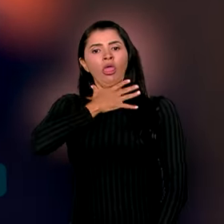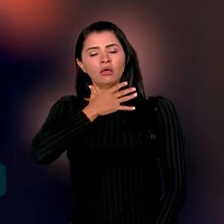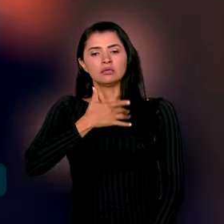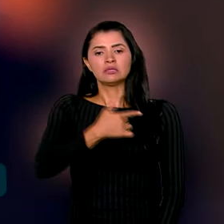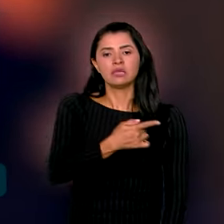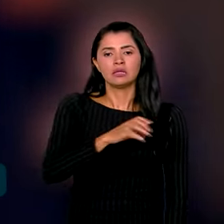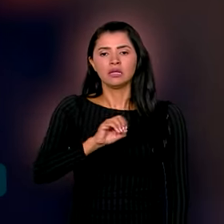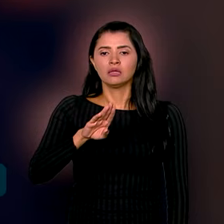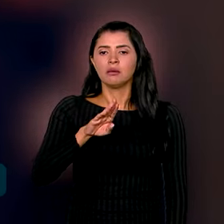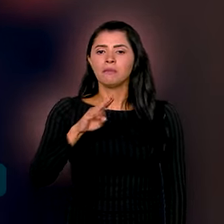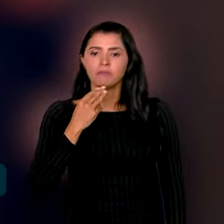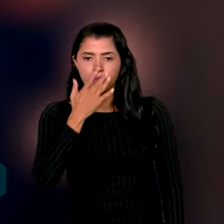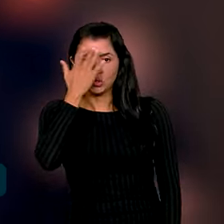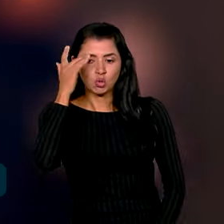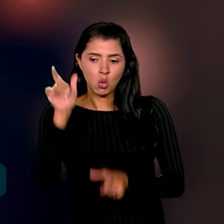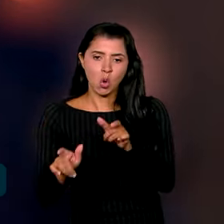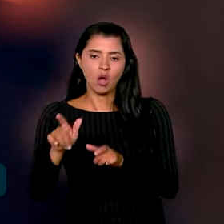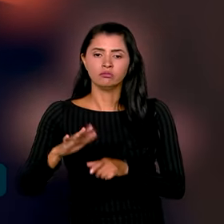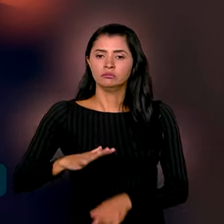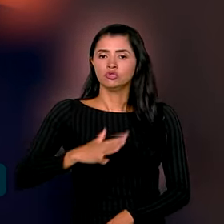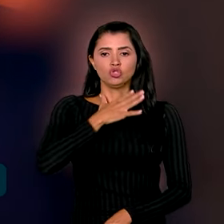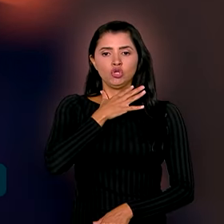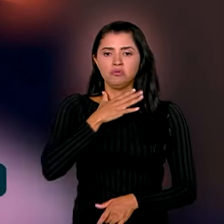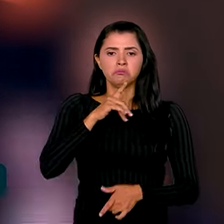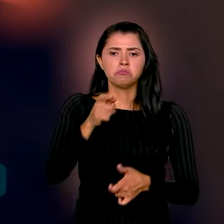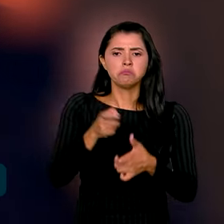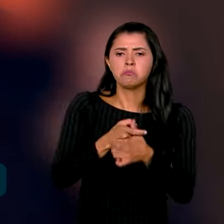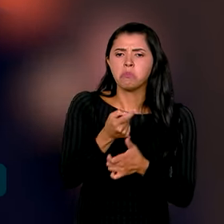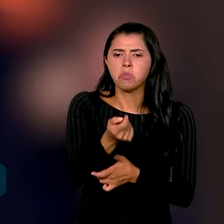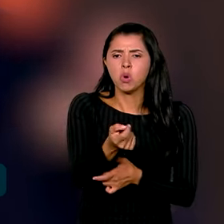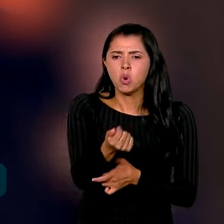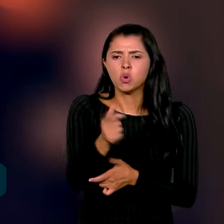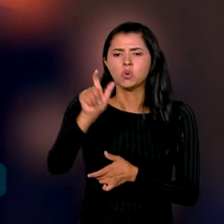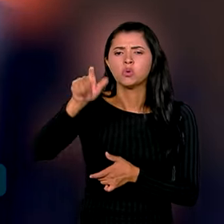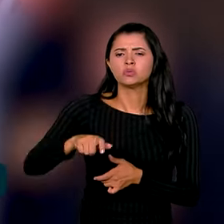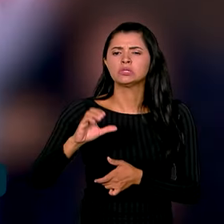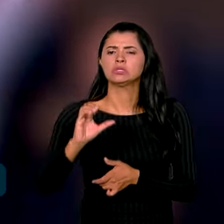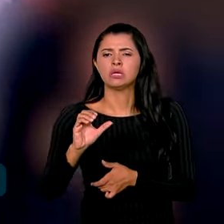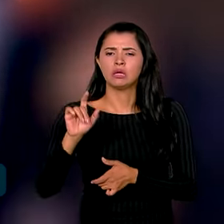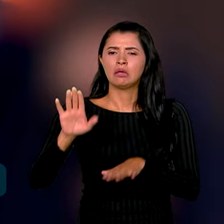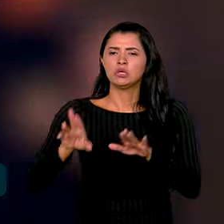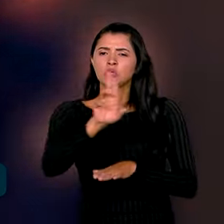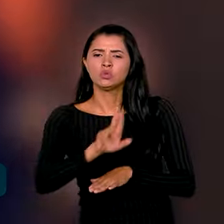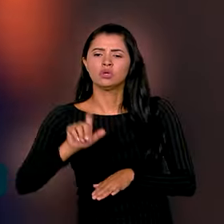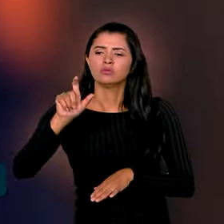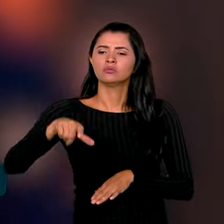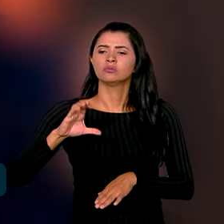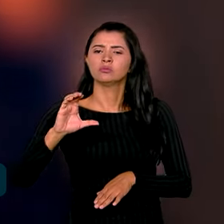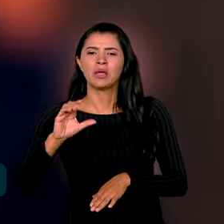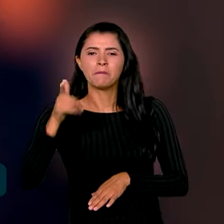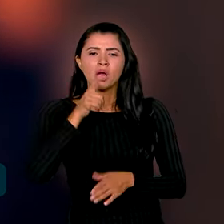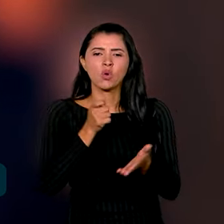de brasileiros que estavam endividados, com dívidas pequenas, às vezes, no cartão de crédito. Pessoa que estava utilizando o cartão de crédito para